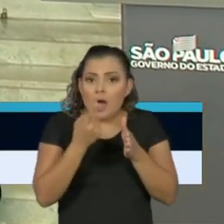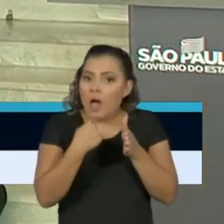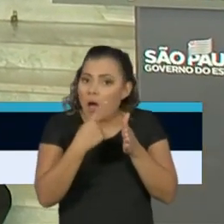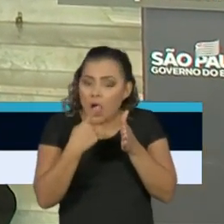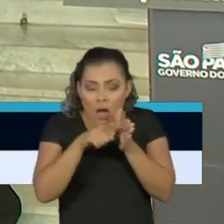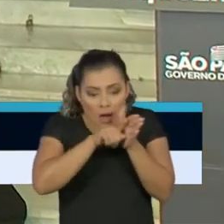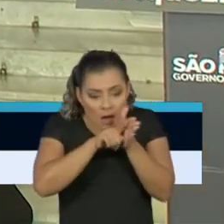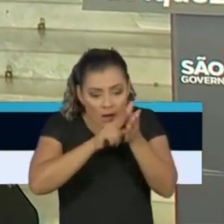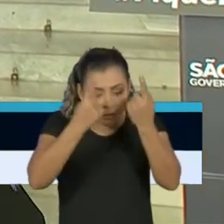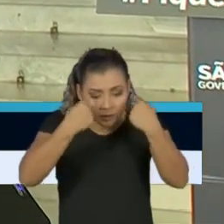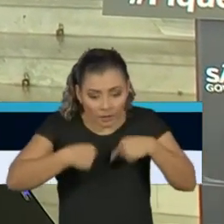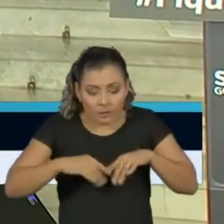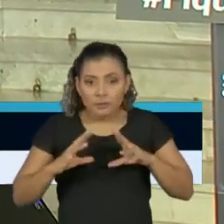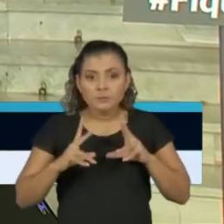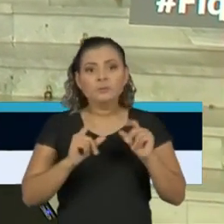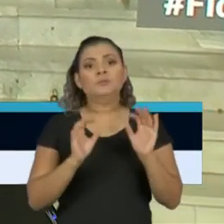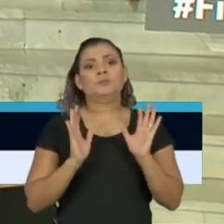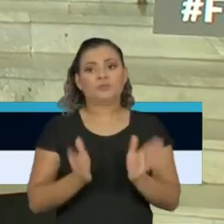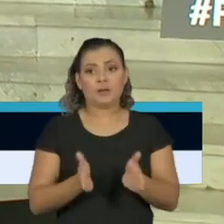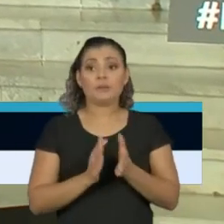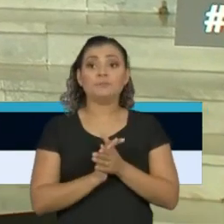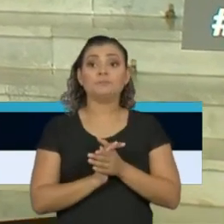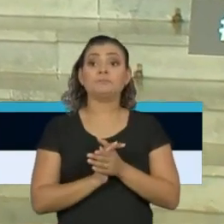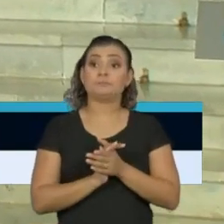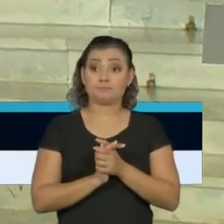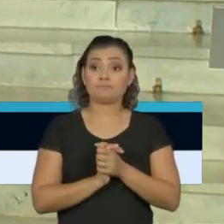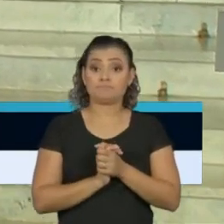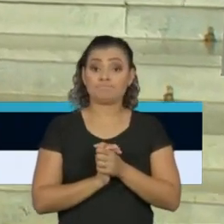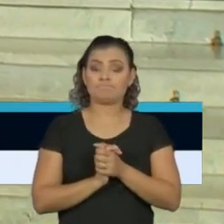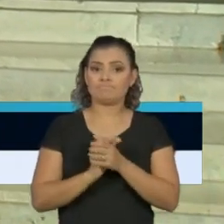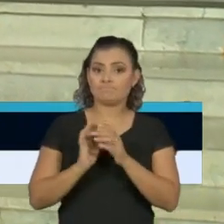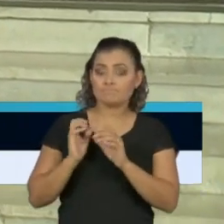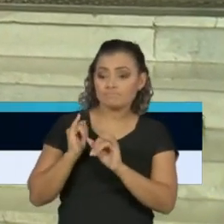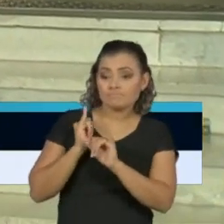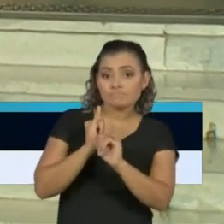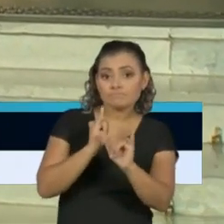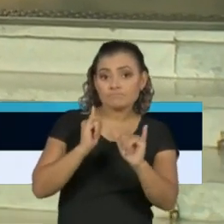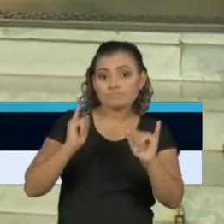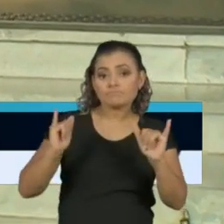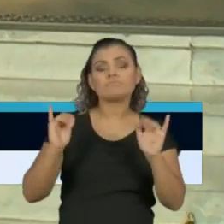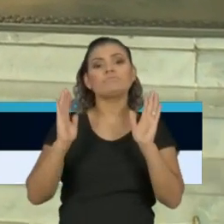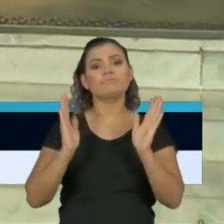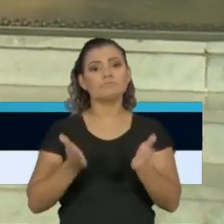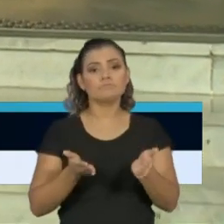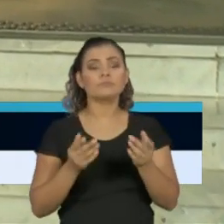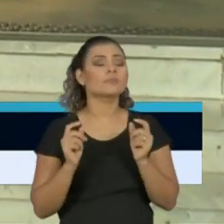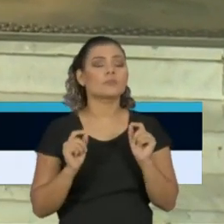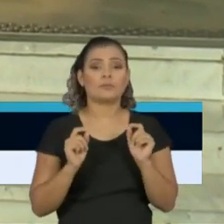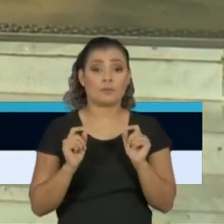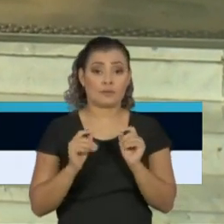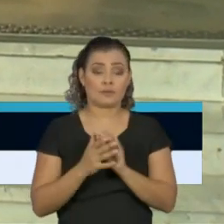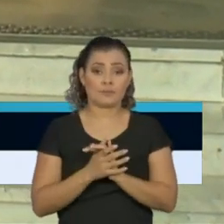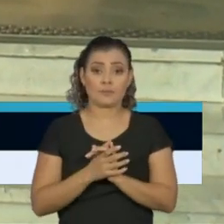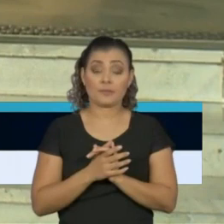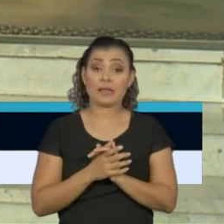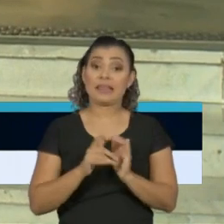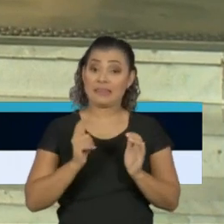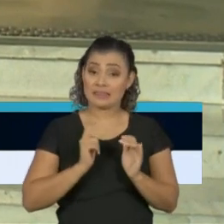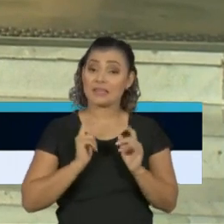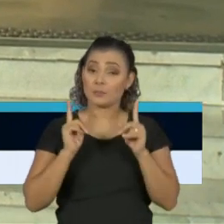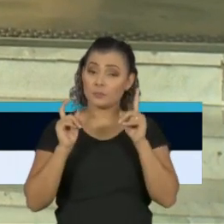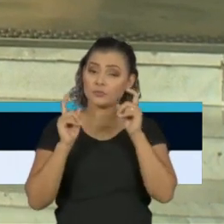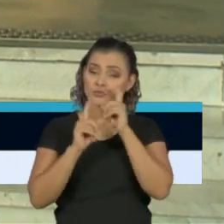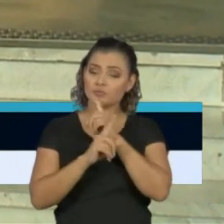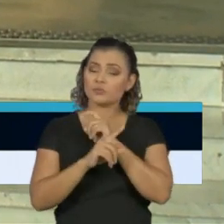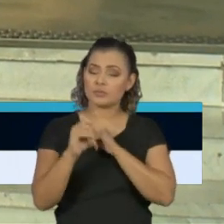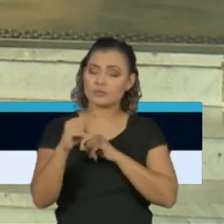realizados em pacientes que foram notificados como suspeitos. Existe uma dificuldade